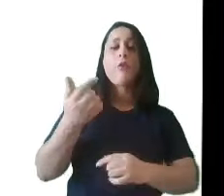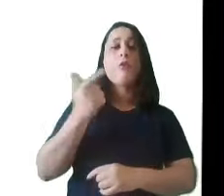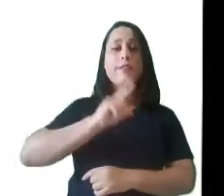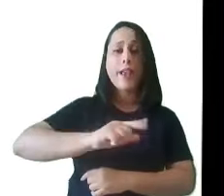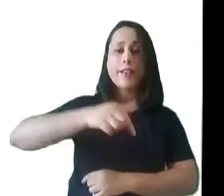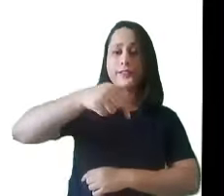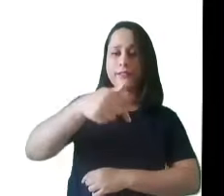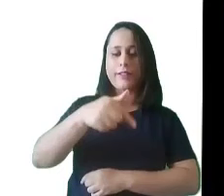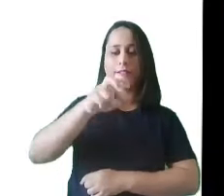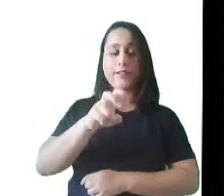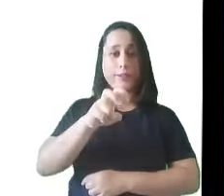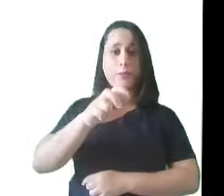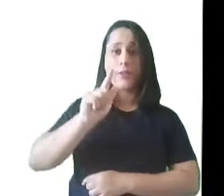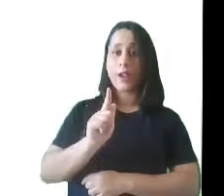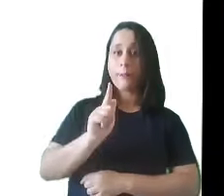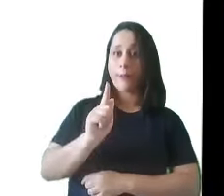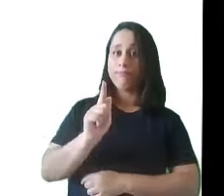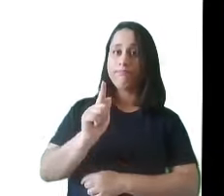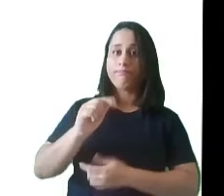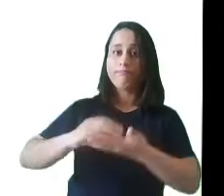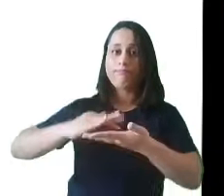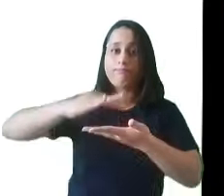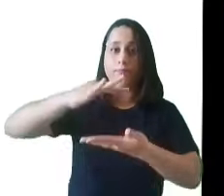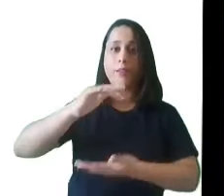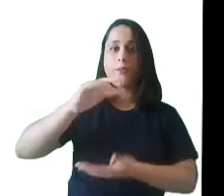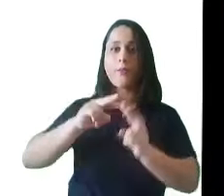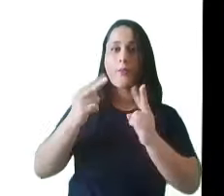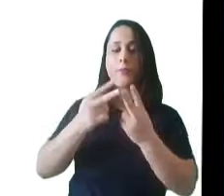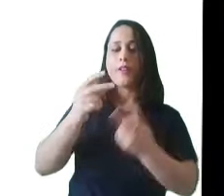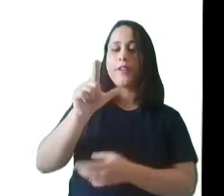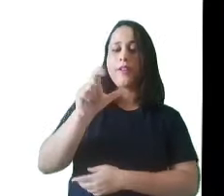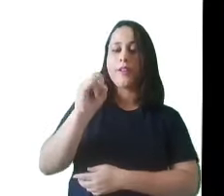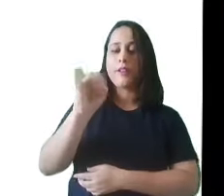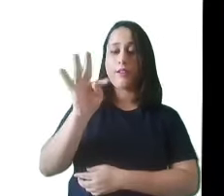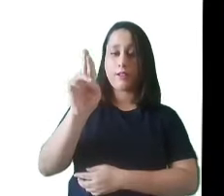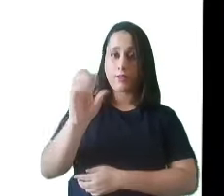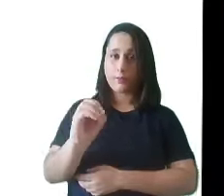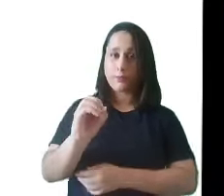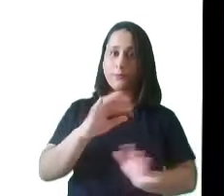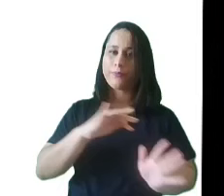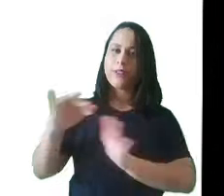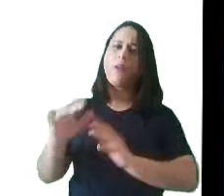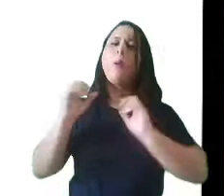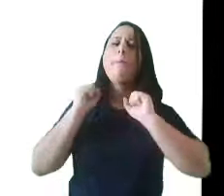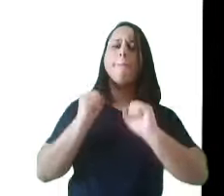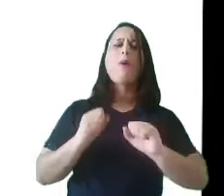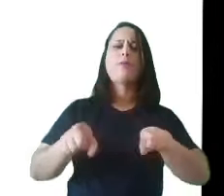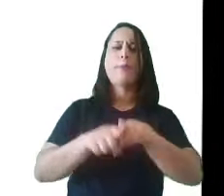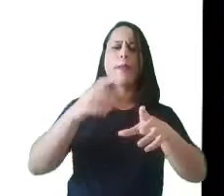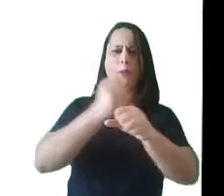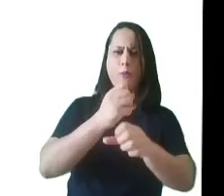eu preciso dar esse resultado em litro, então eu vou dividir por mil, será, então, o